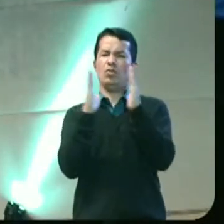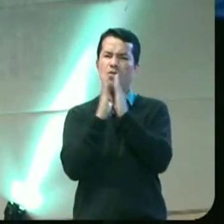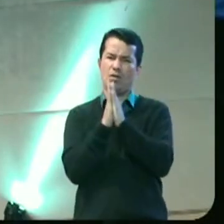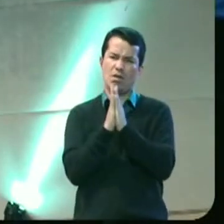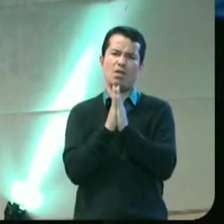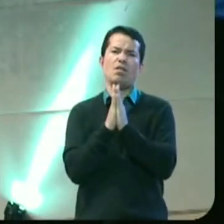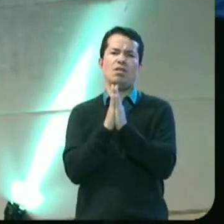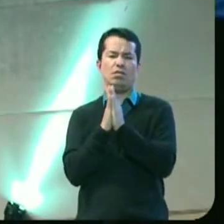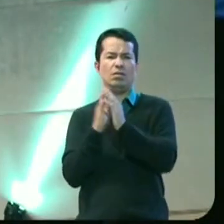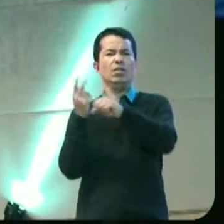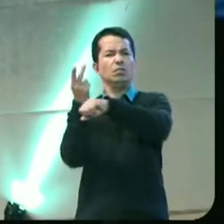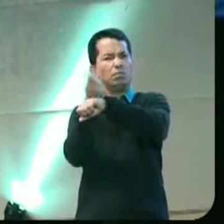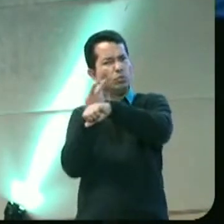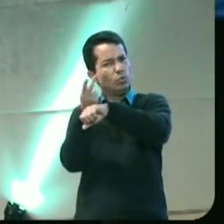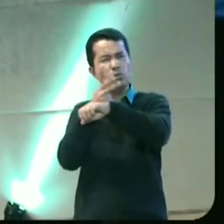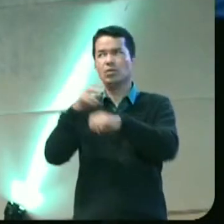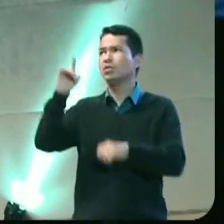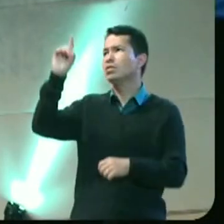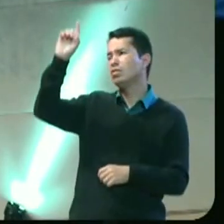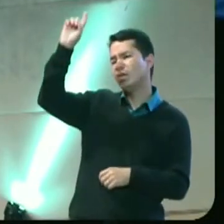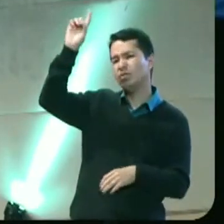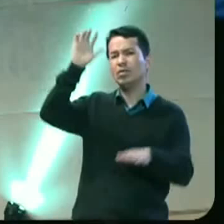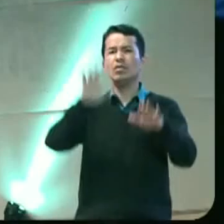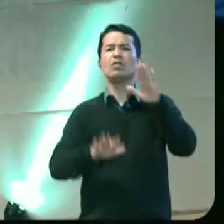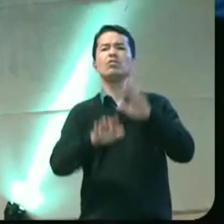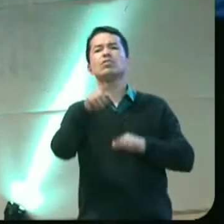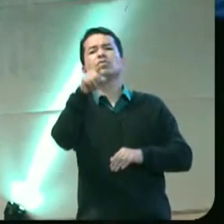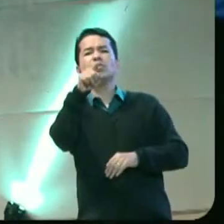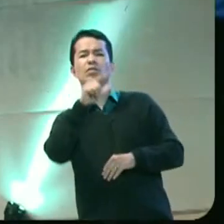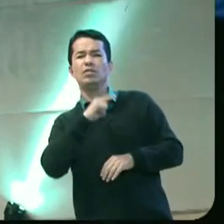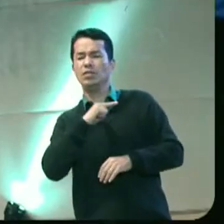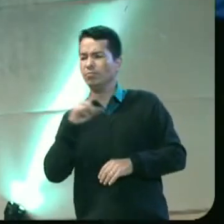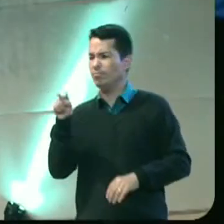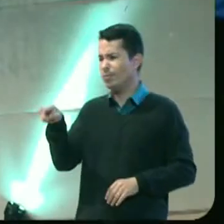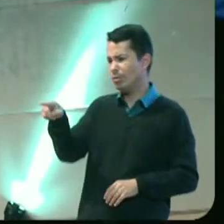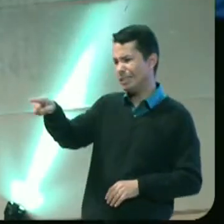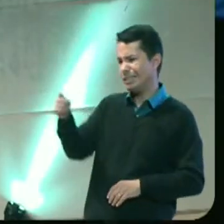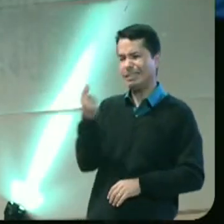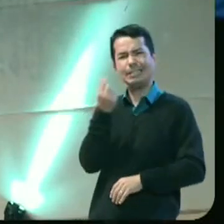de talvez você ofertar na vida de alguém que você sabe que está em